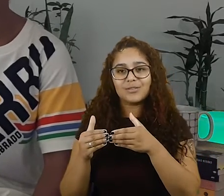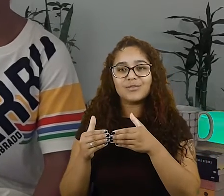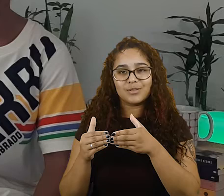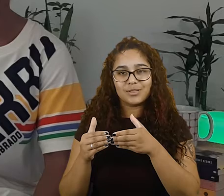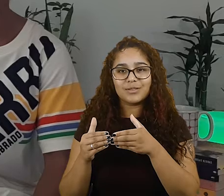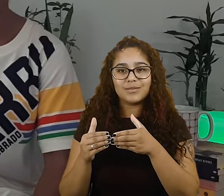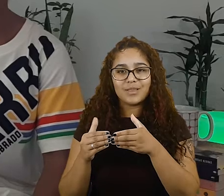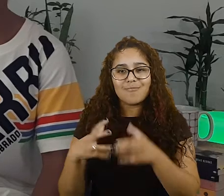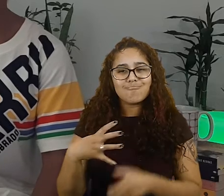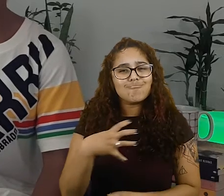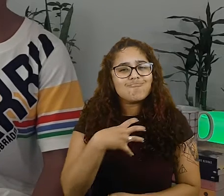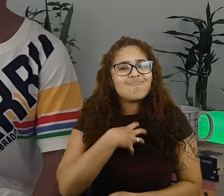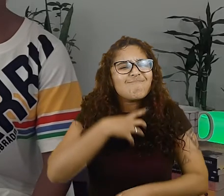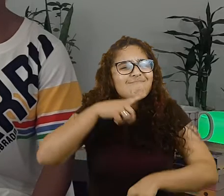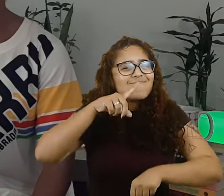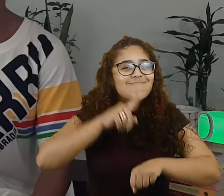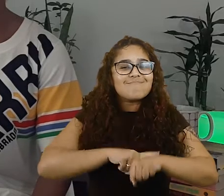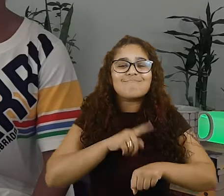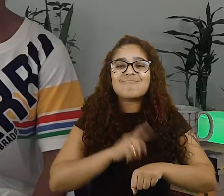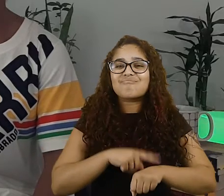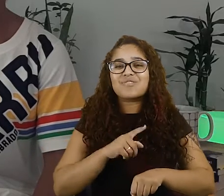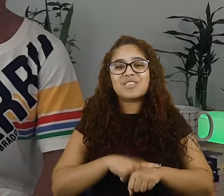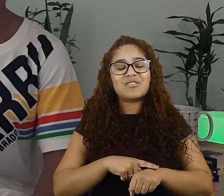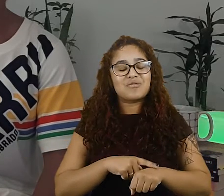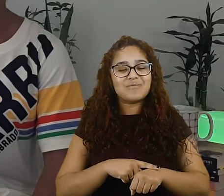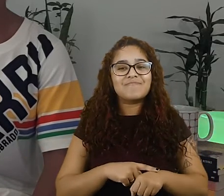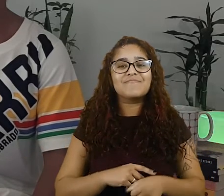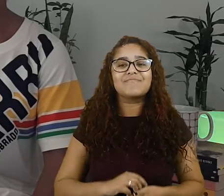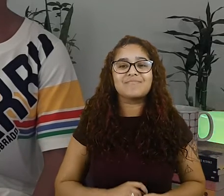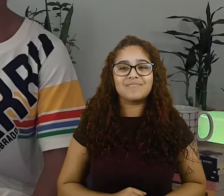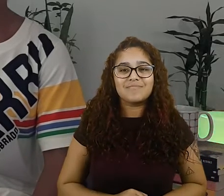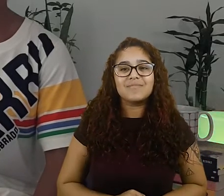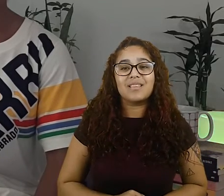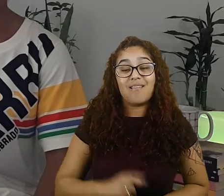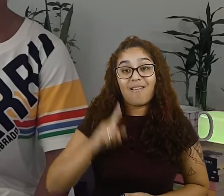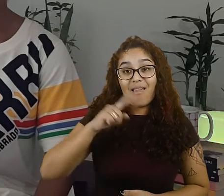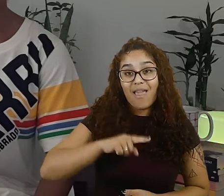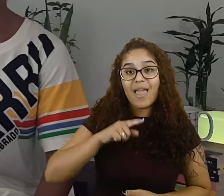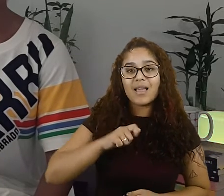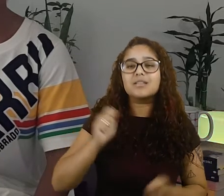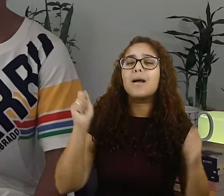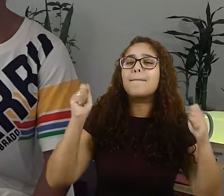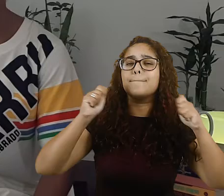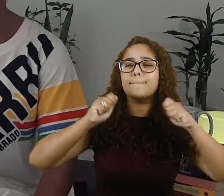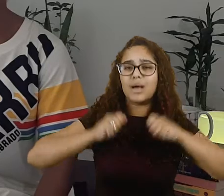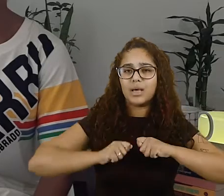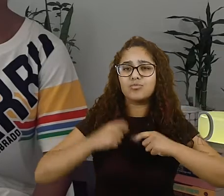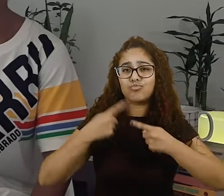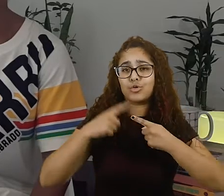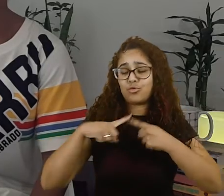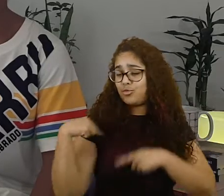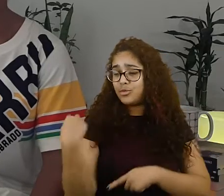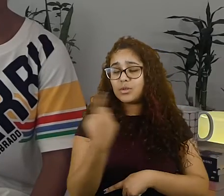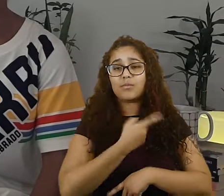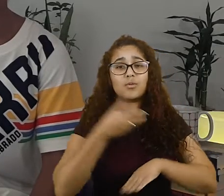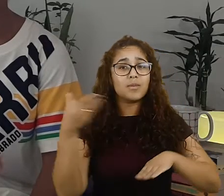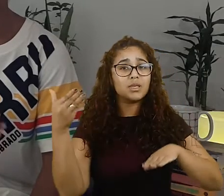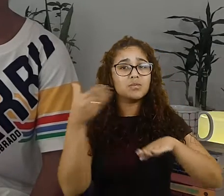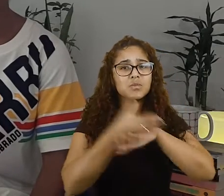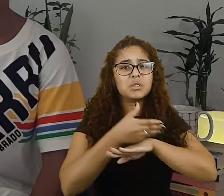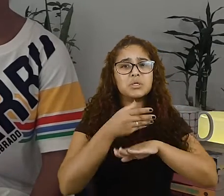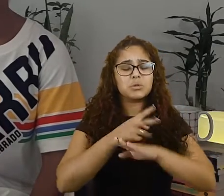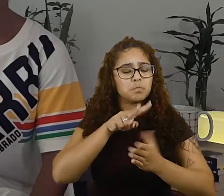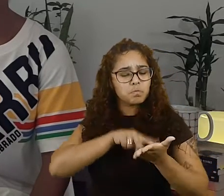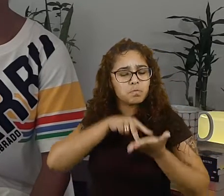e coletivos em um momento tão imprevisível, mas também possível, uma vez que a gente está aqui